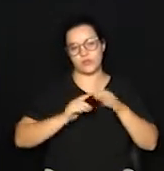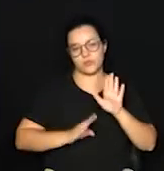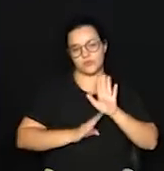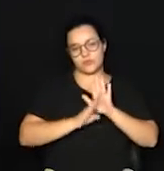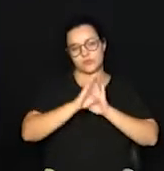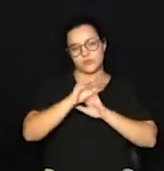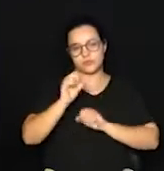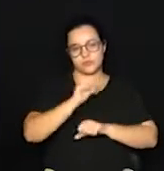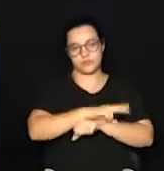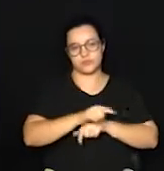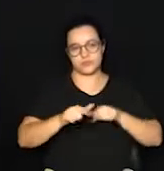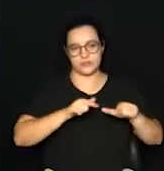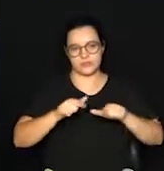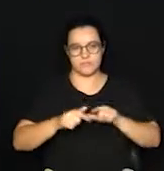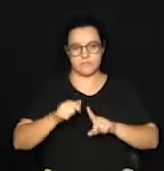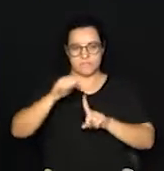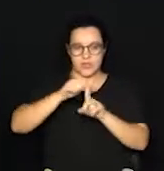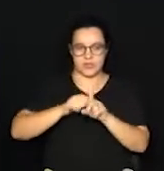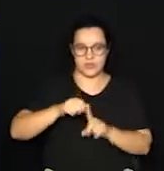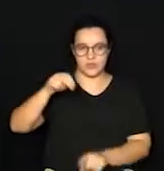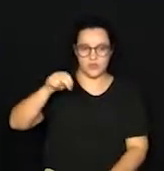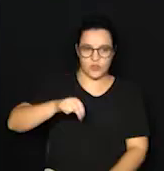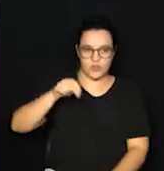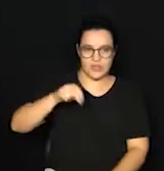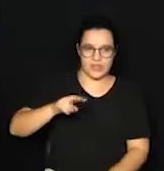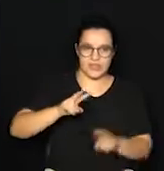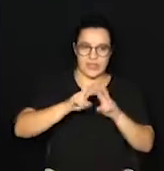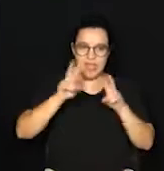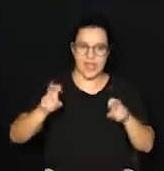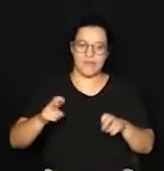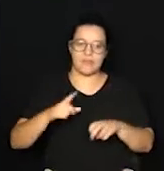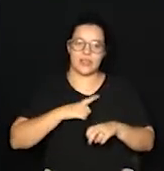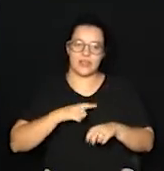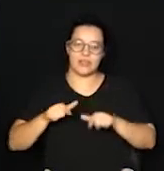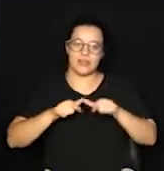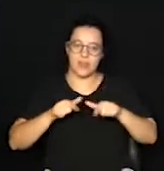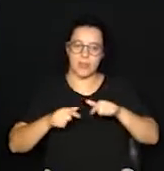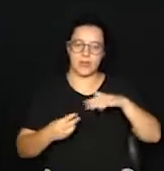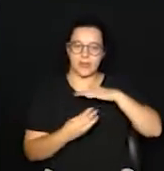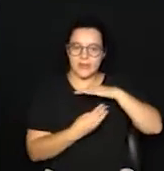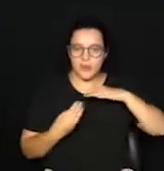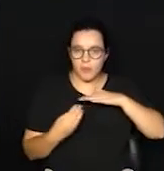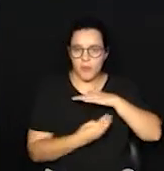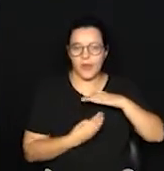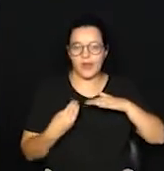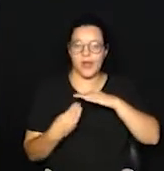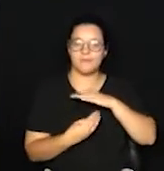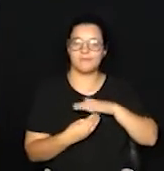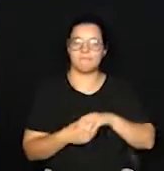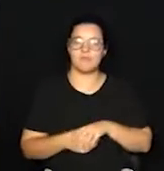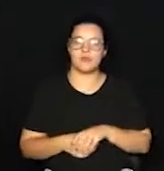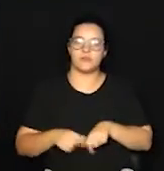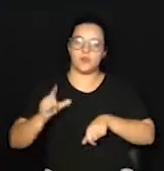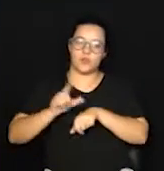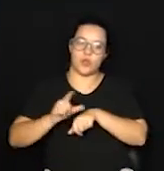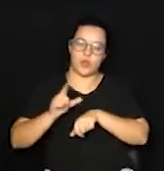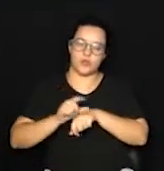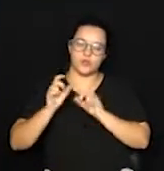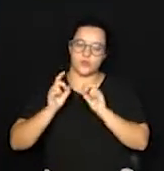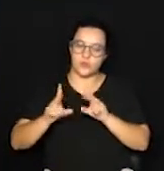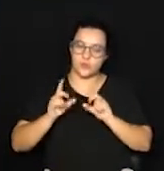agora em novembro, época que sempre falou de serviços temporários. Vamos ver se esse ano o comércio está